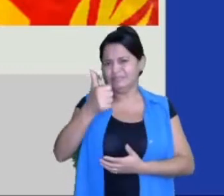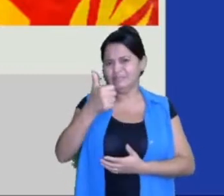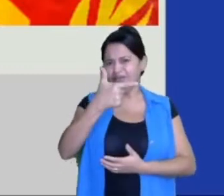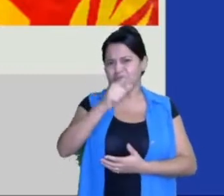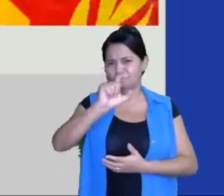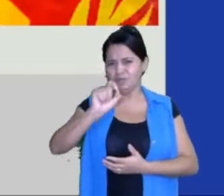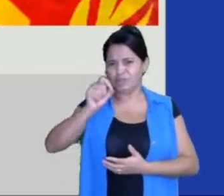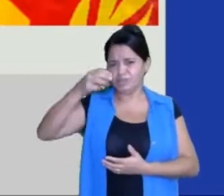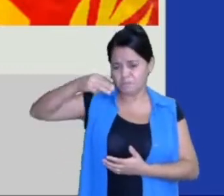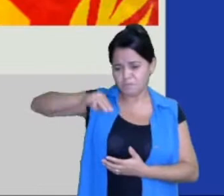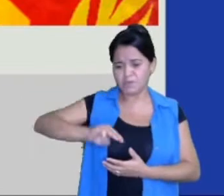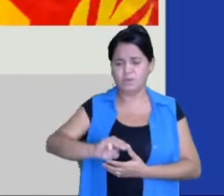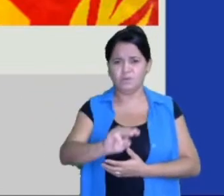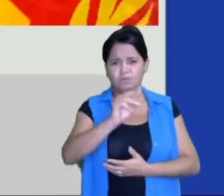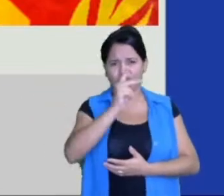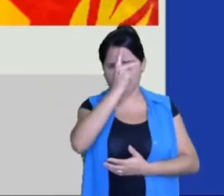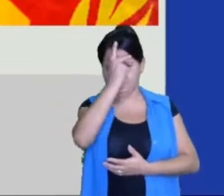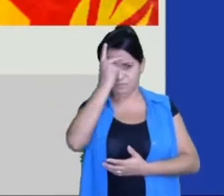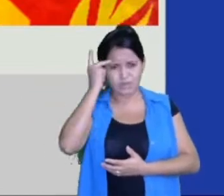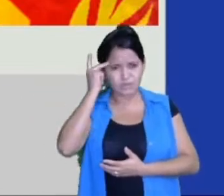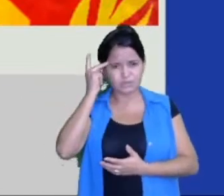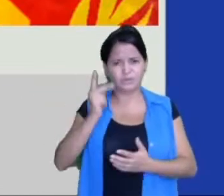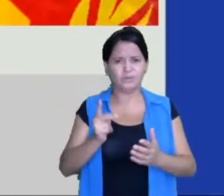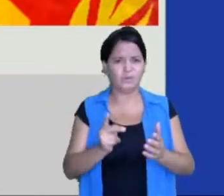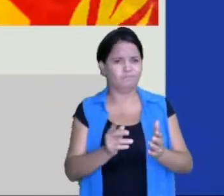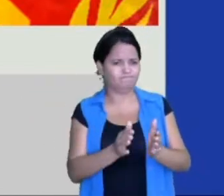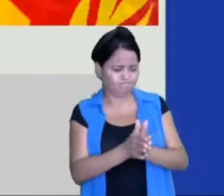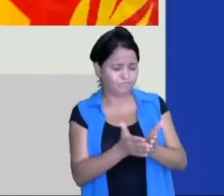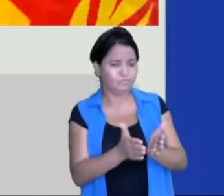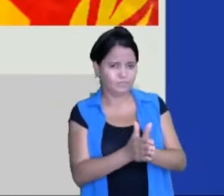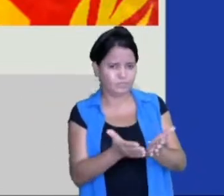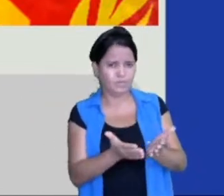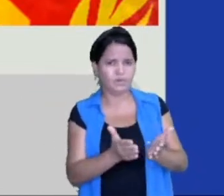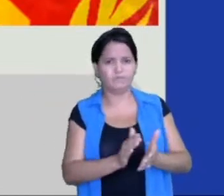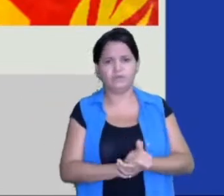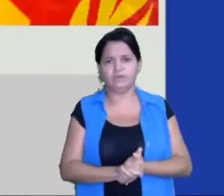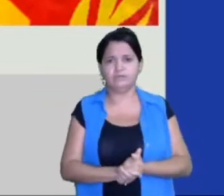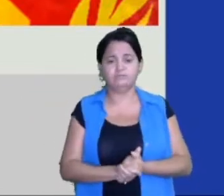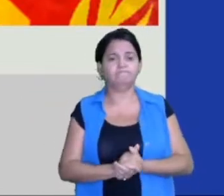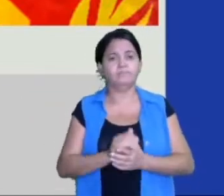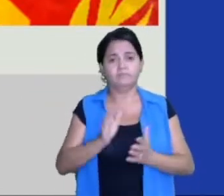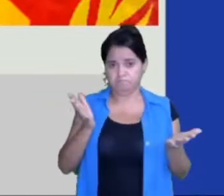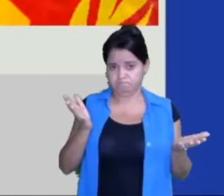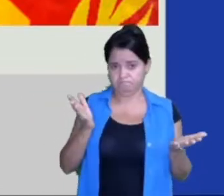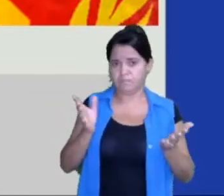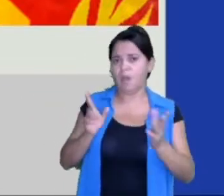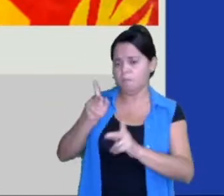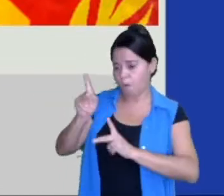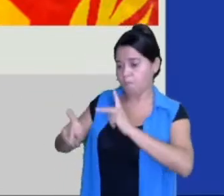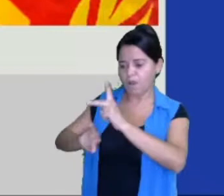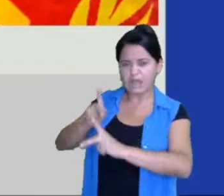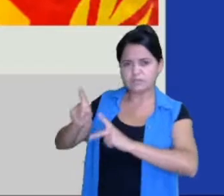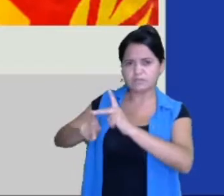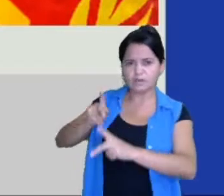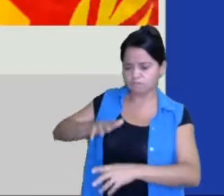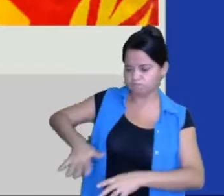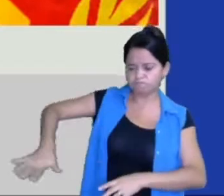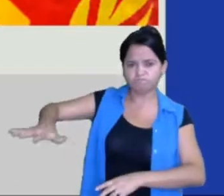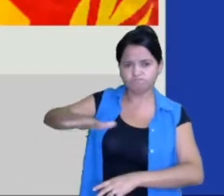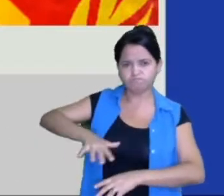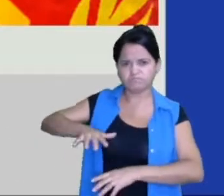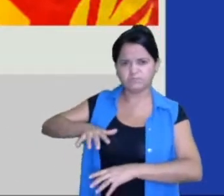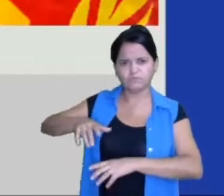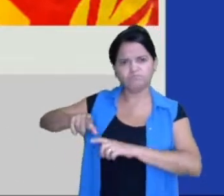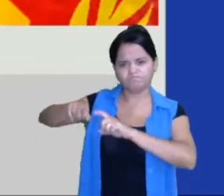situação de extrema pobreza. A maior parte da população, ela vivia no campo. Existia uma necessidade de